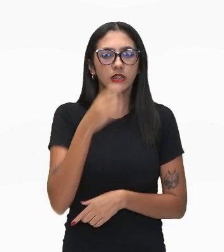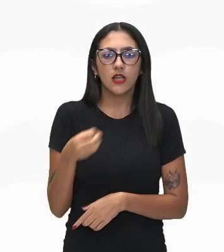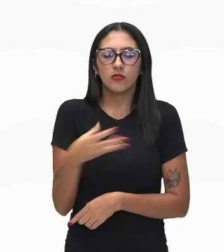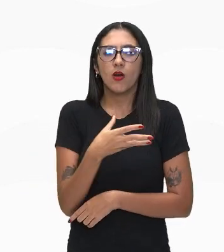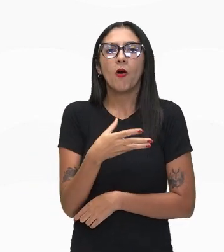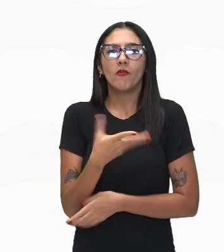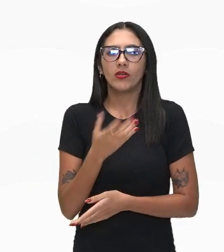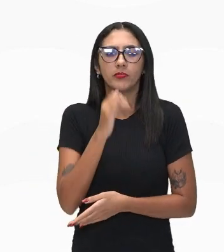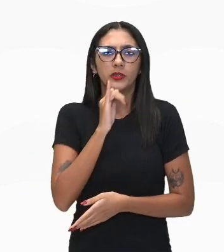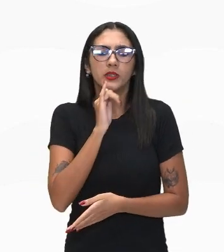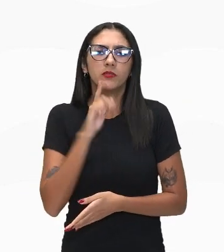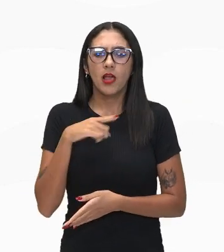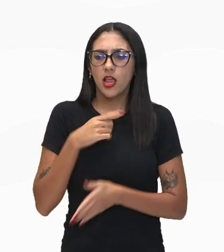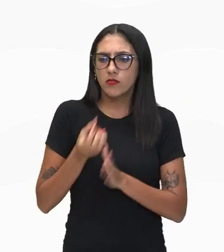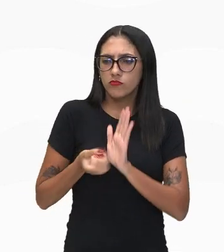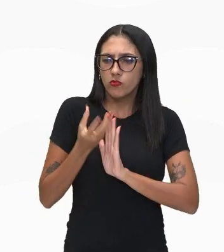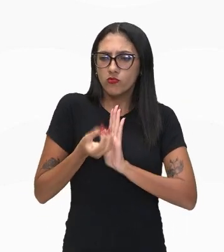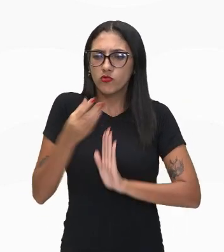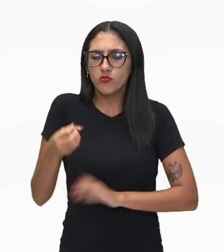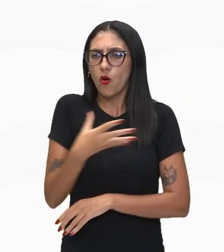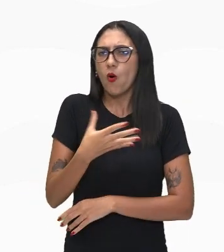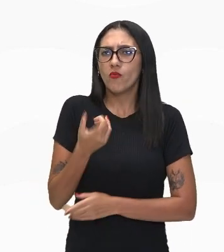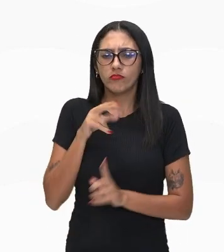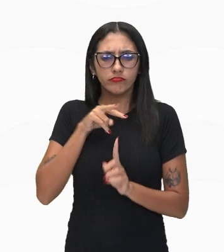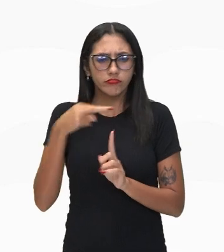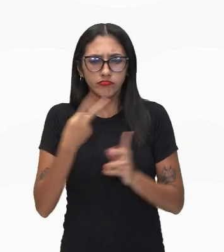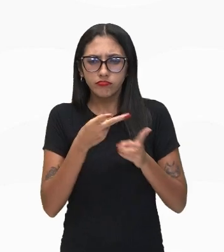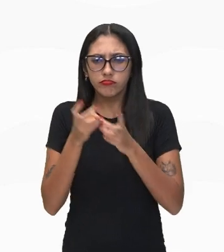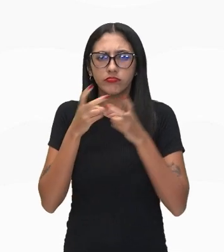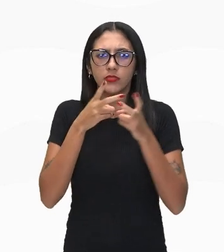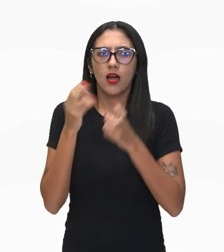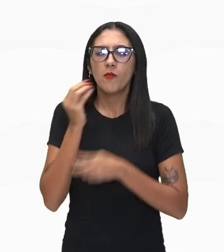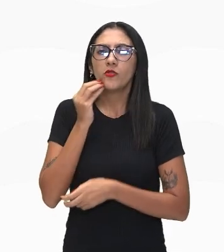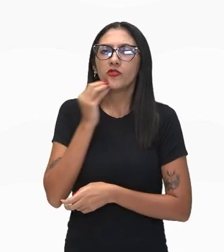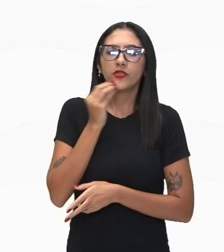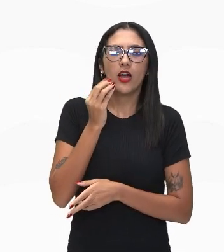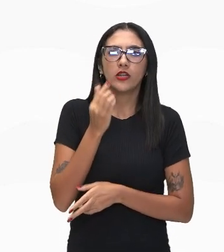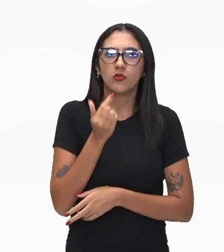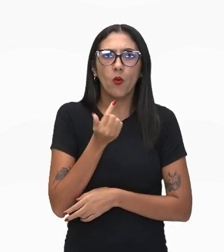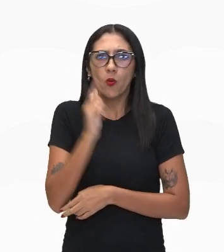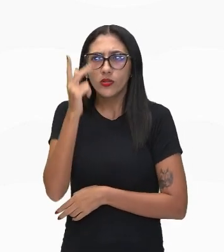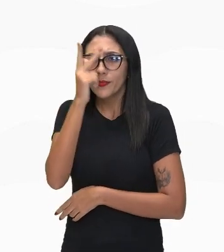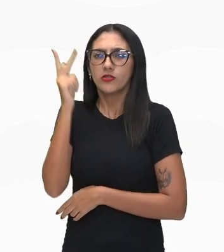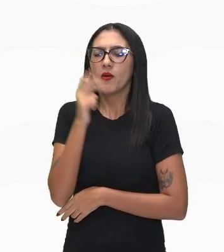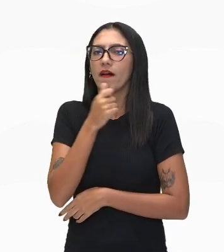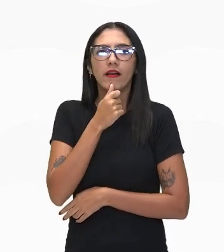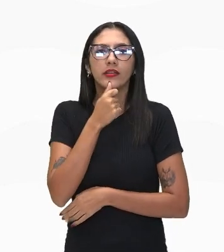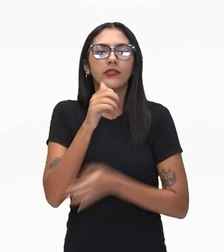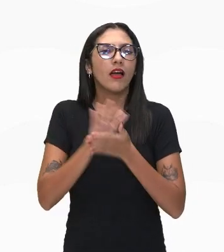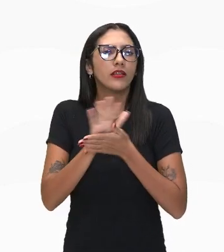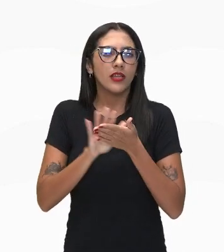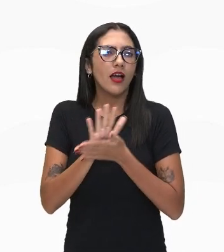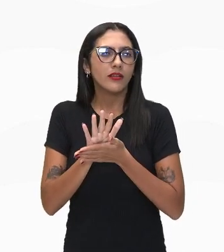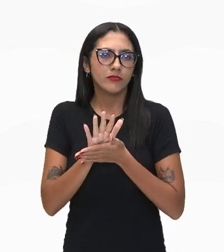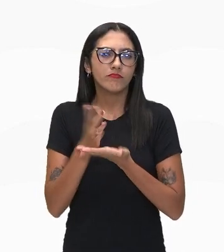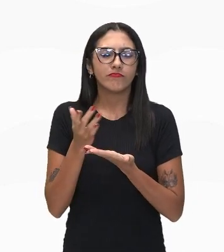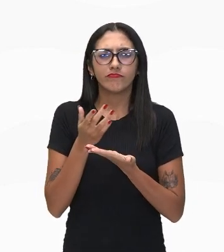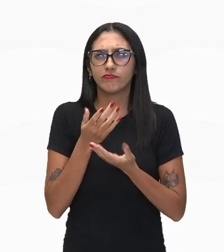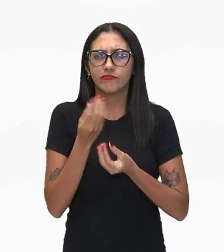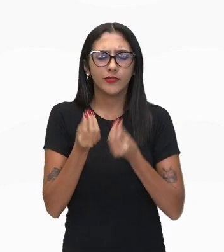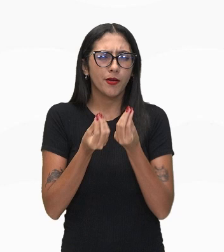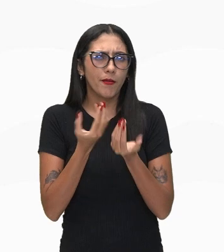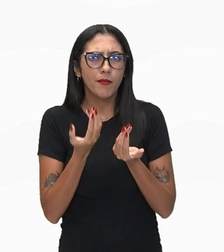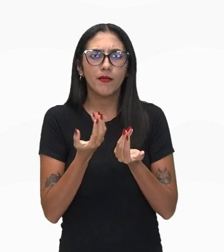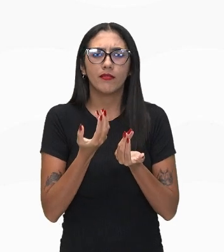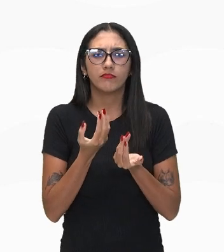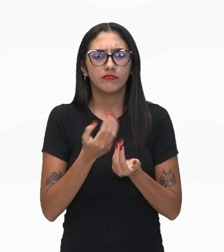vai ser empreendedor, ele vai começar algo novo, que enxerga ali oportunidades que ninguém viu até o momento. E aí, em outras palavras, né, aquela pessoa